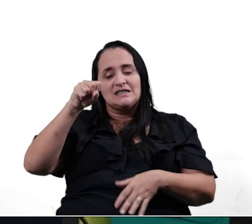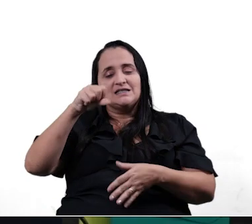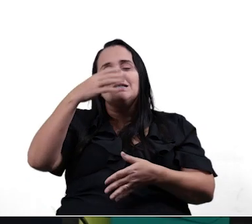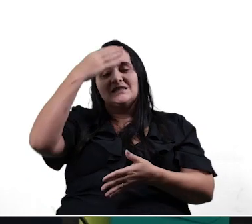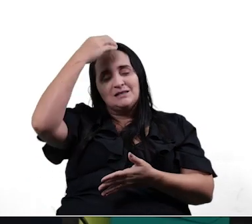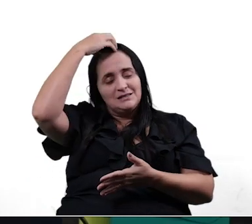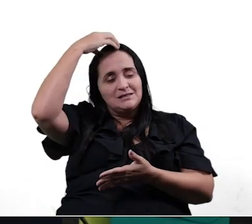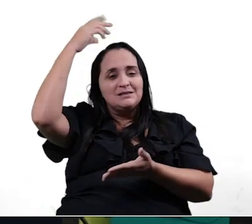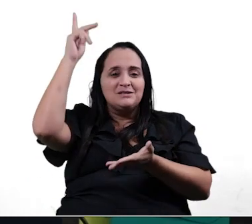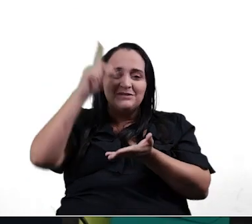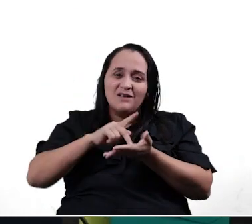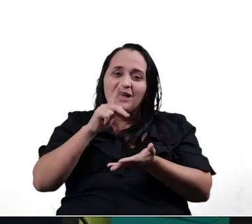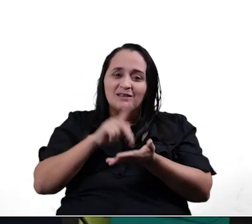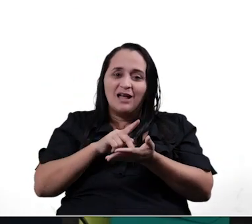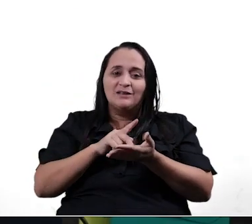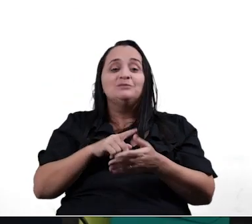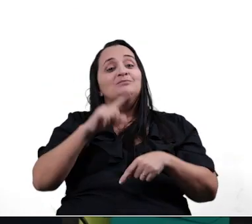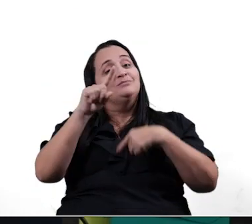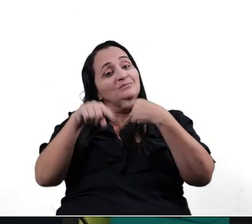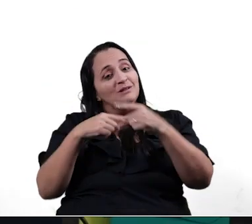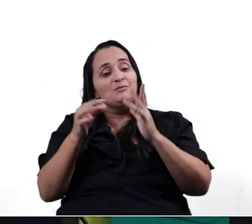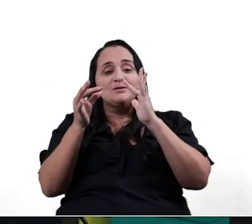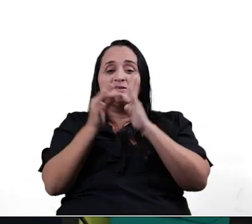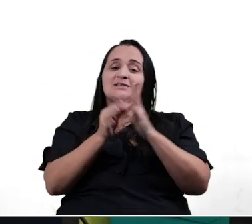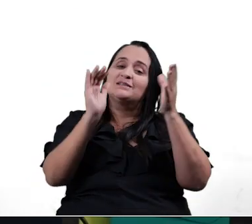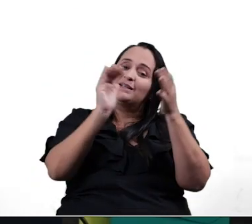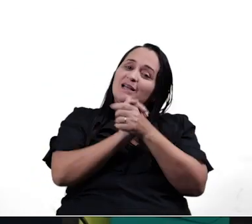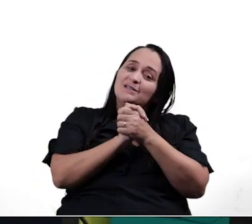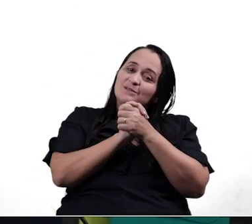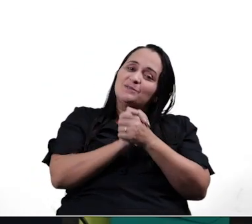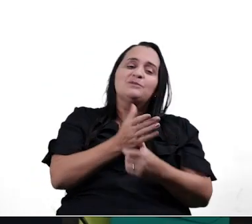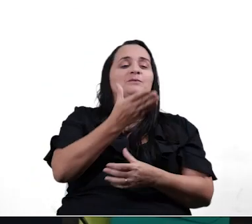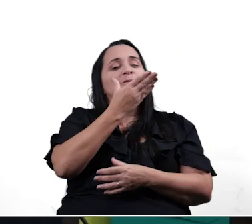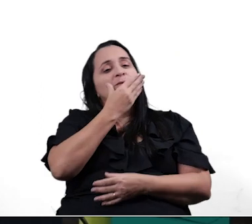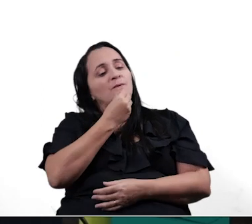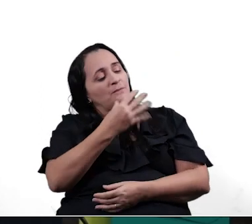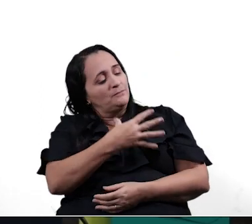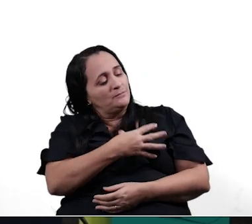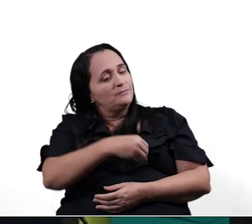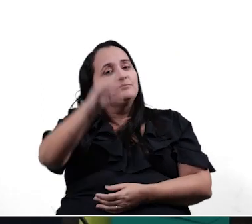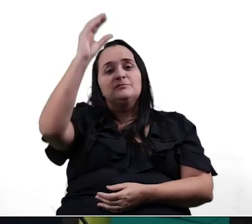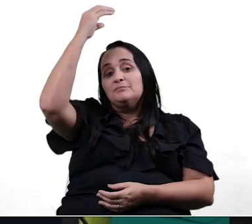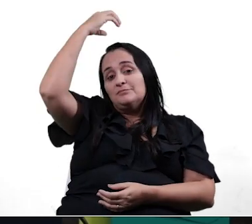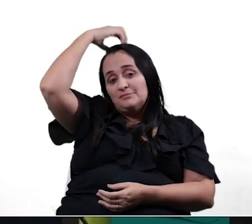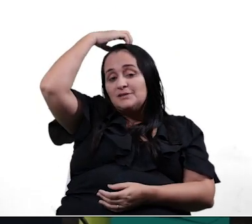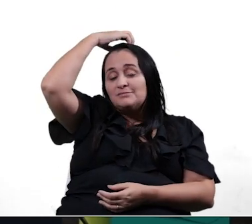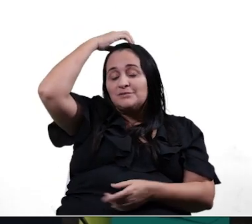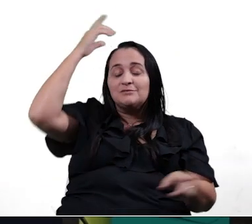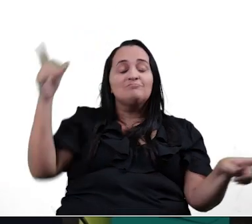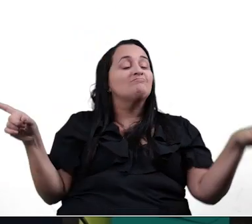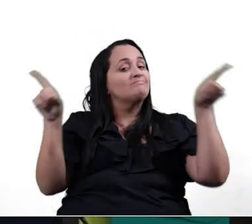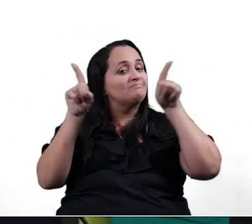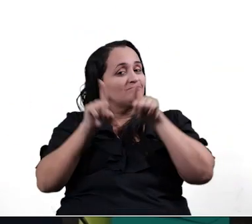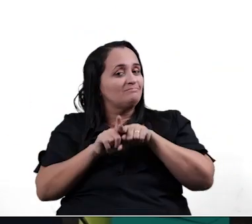sempre. E aí, o que vocês acharam disso? Vocês seriam capazes de reconhecer embaixo de